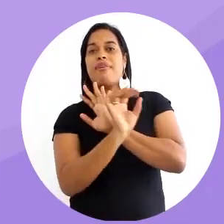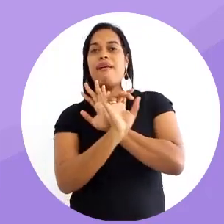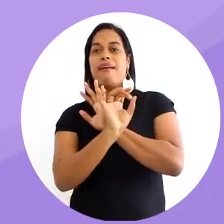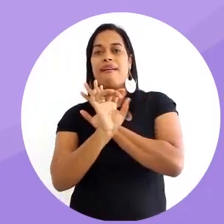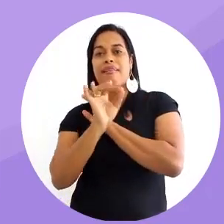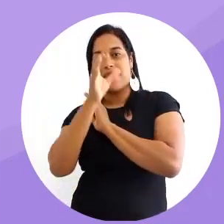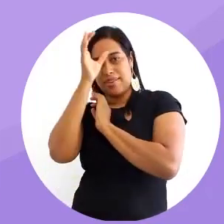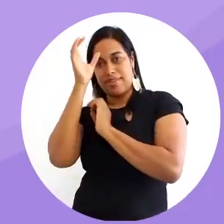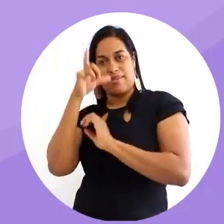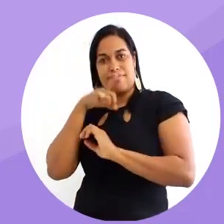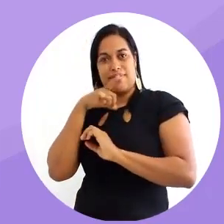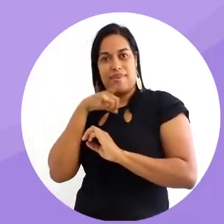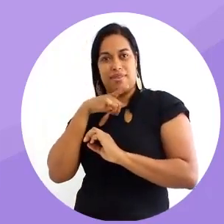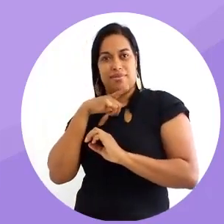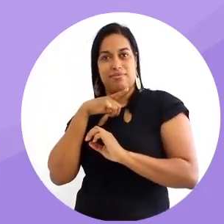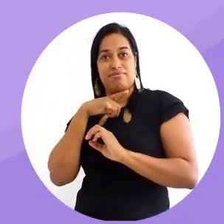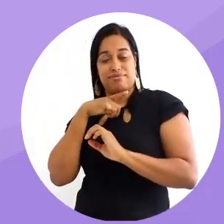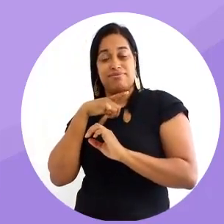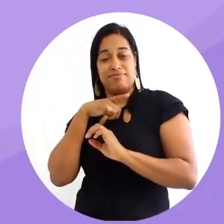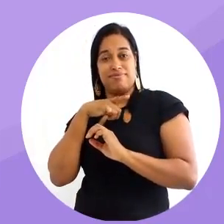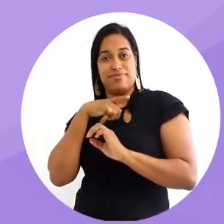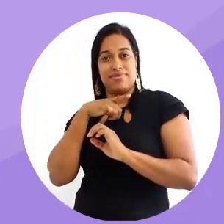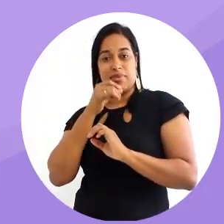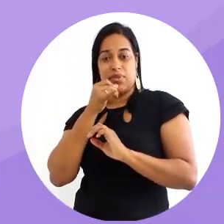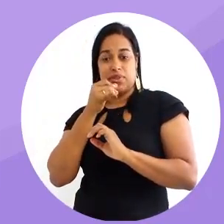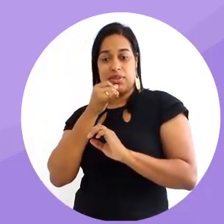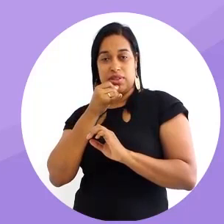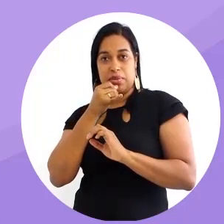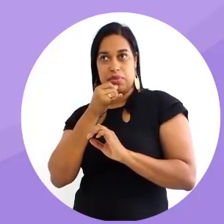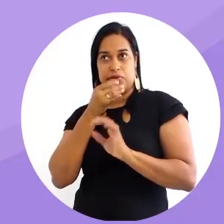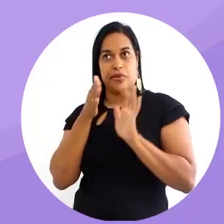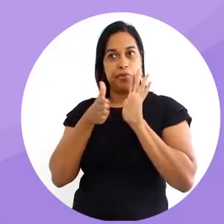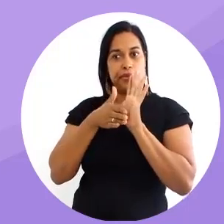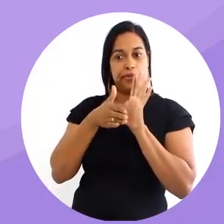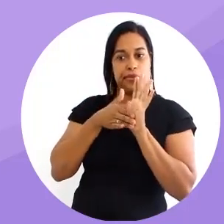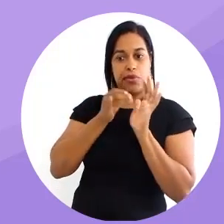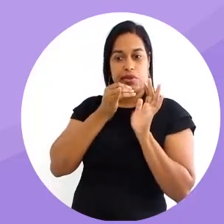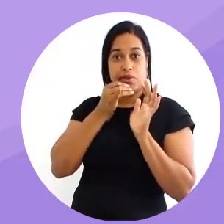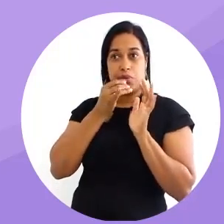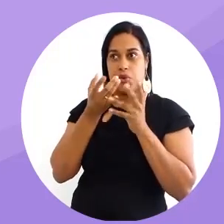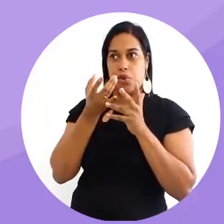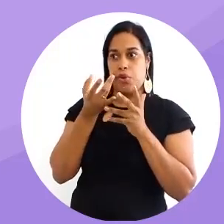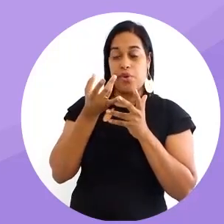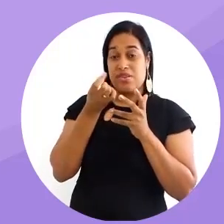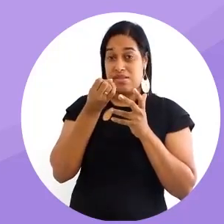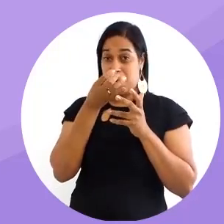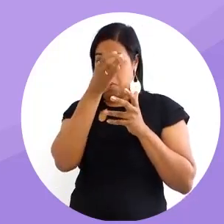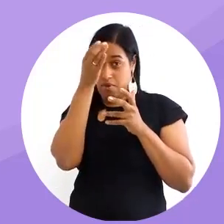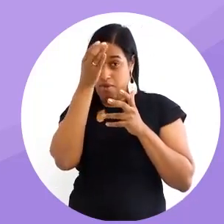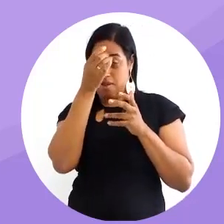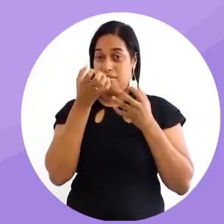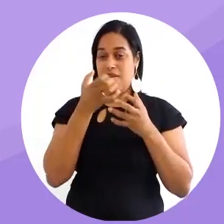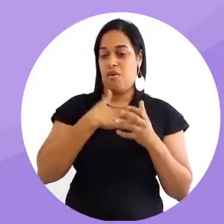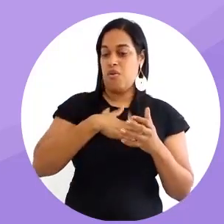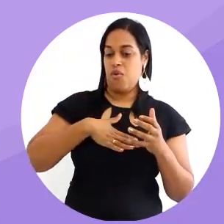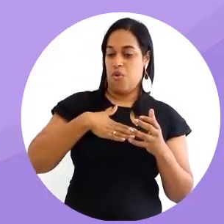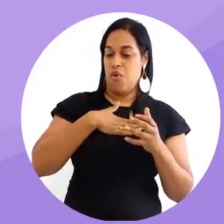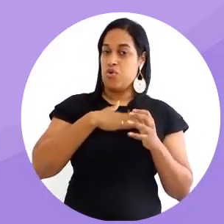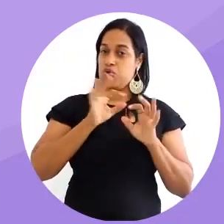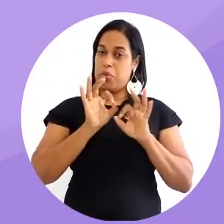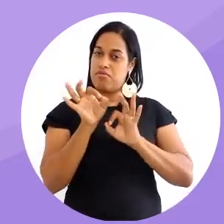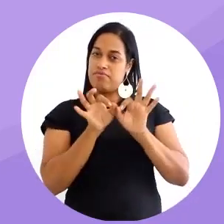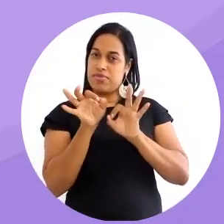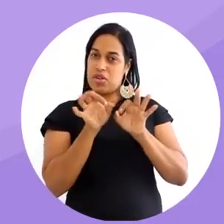cada cliente tem em questão. Jamais você vai propõe um estilo mais rústico quando o cliente tem um gosto